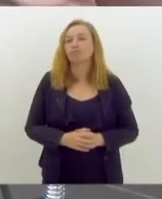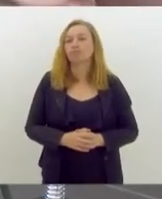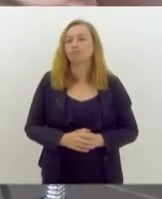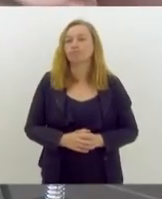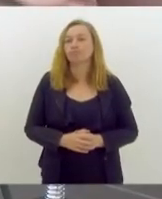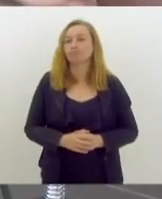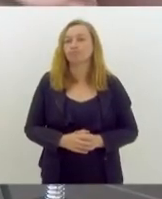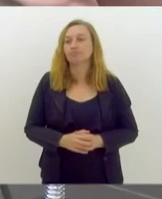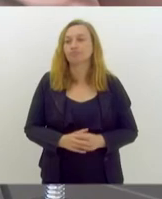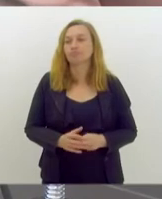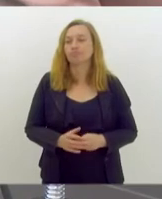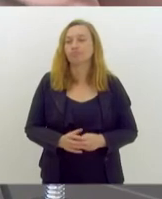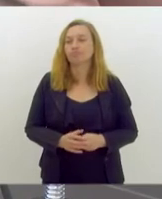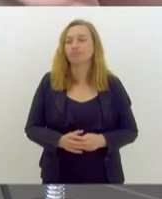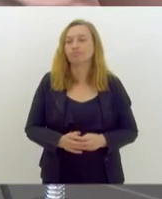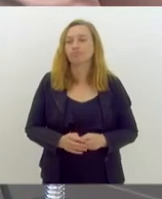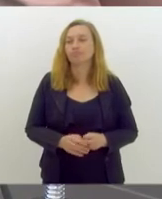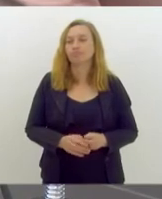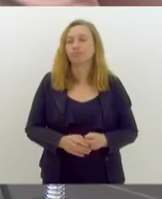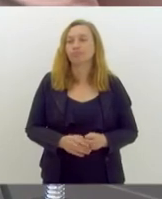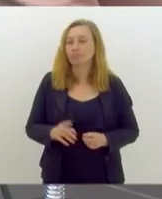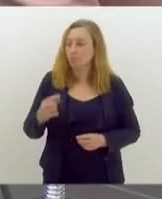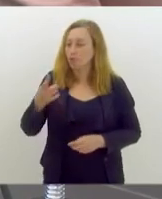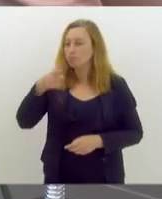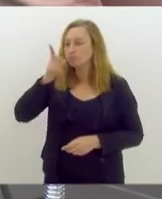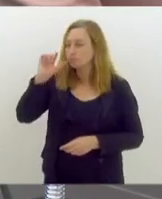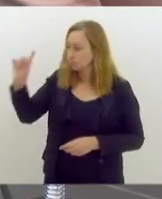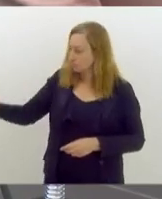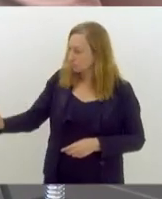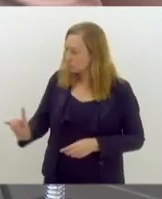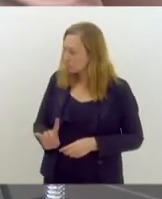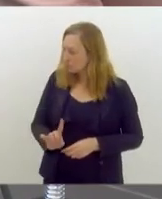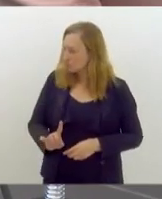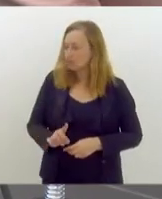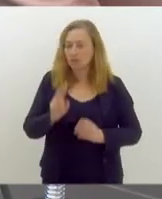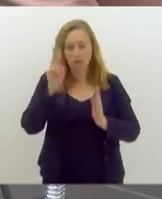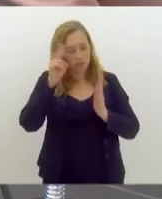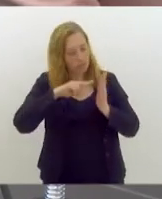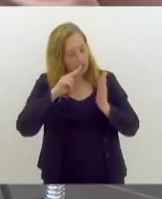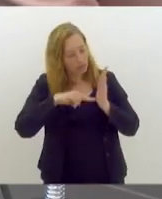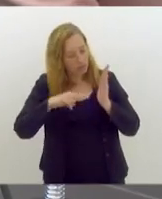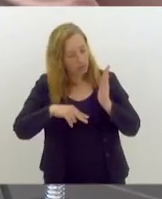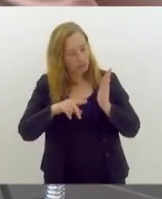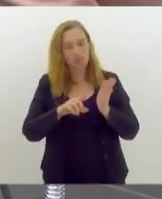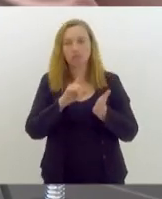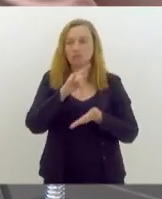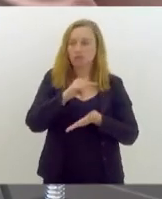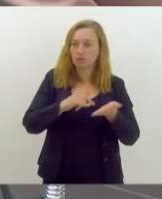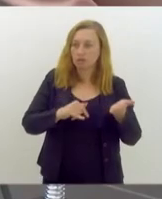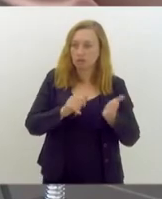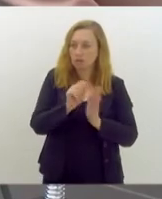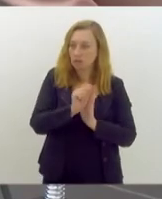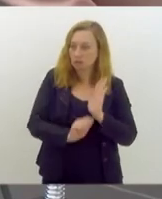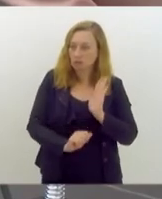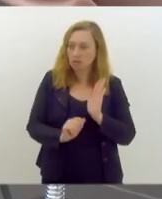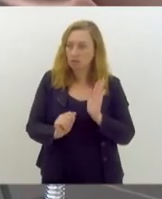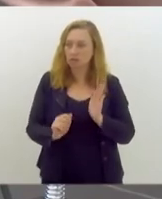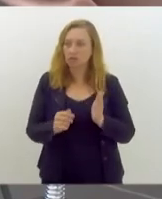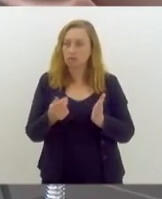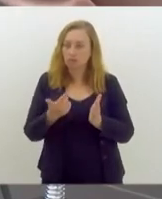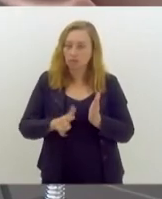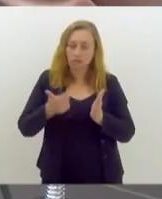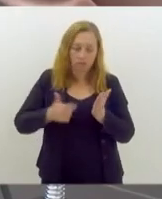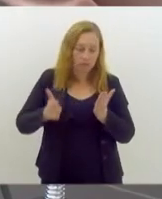ontem eu vim para cá e fiquei lendo o relatório diversas vezes